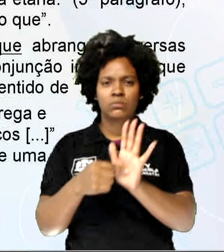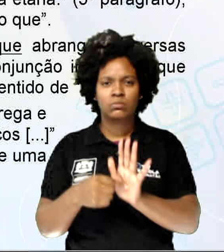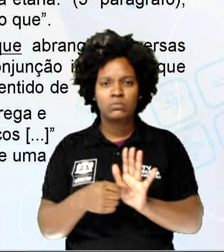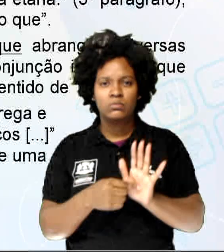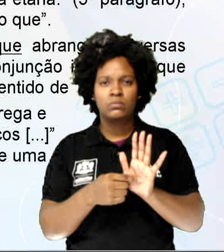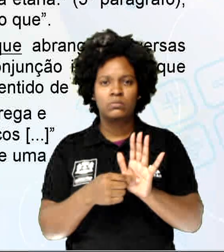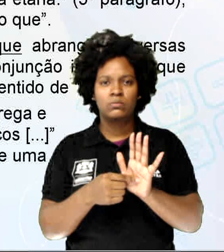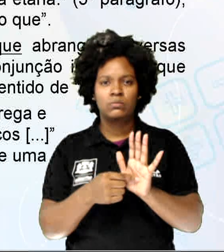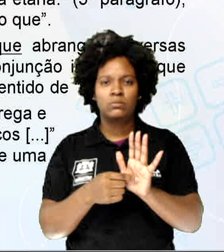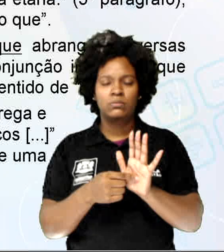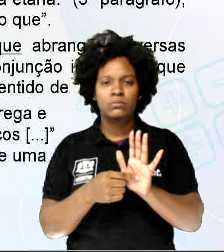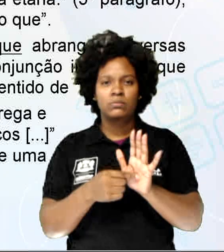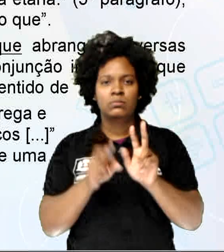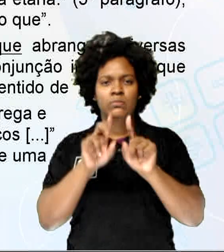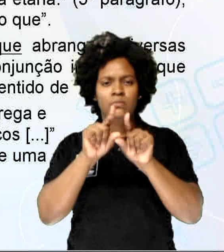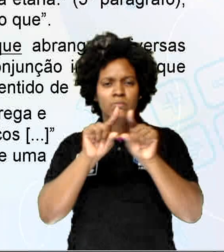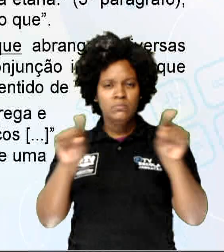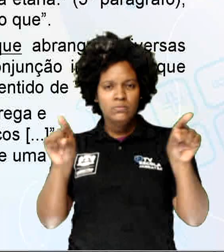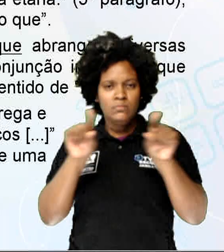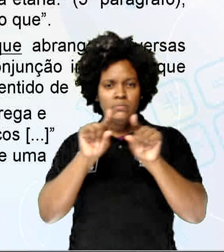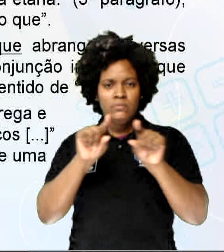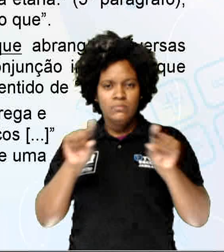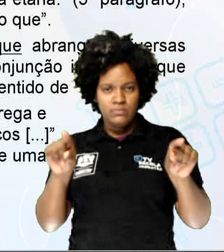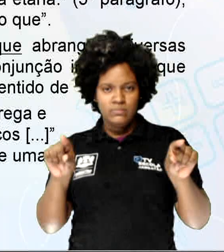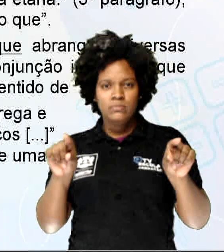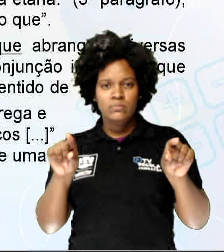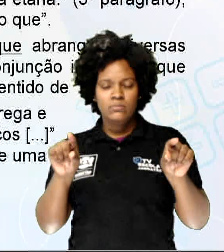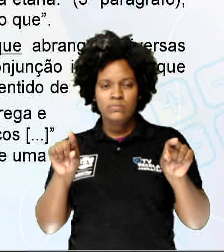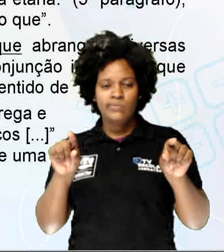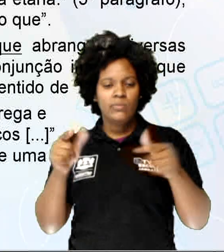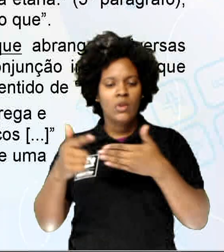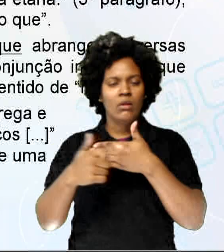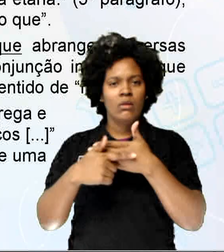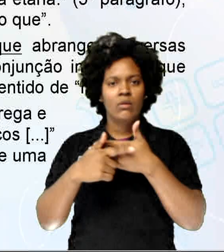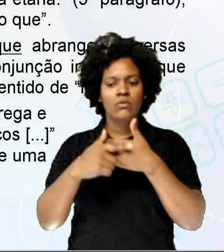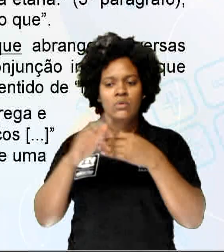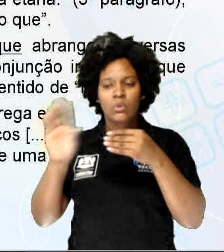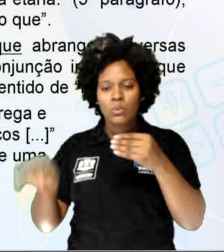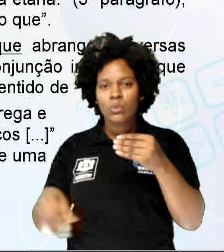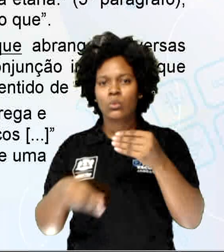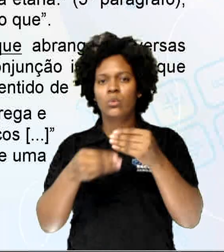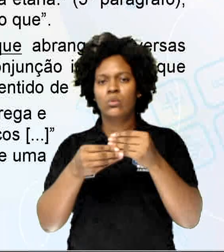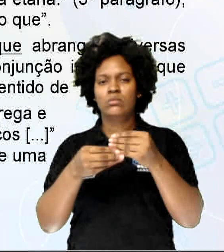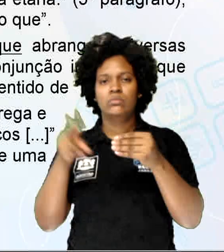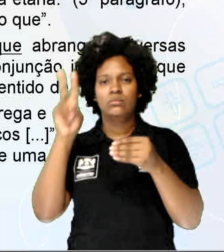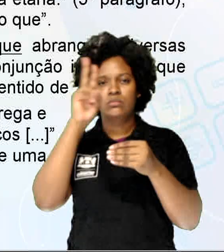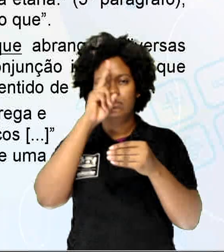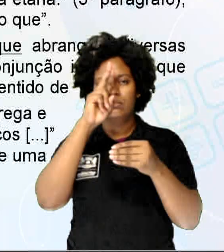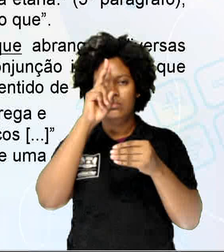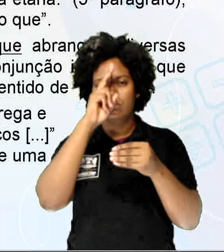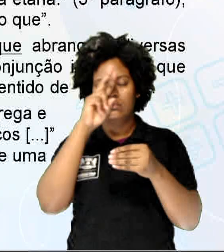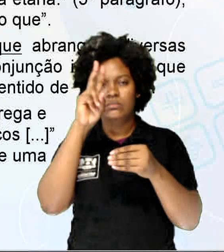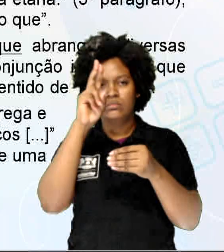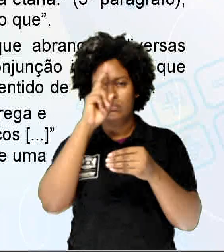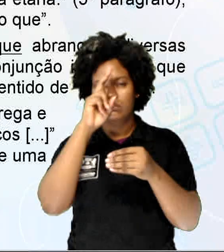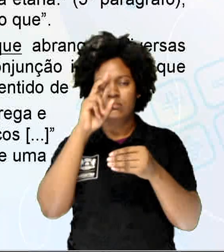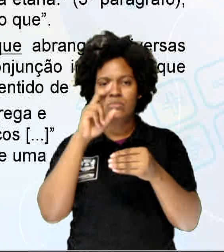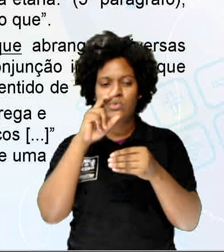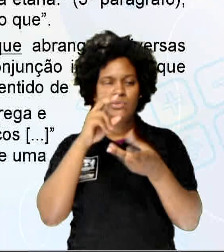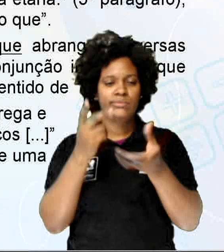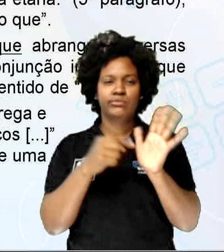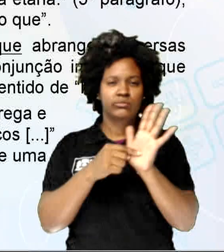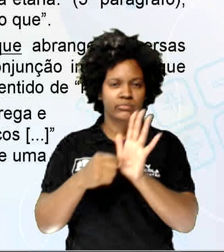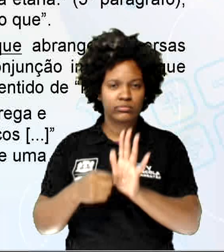oração subordinativa cuja função é complementar o sentido de histórias. Histórias que